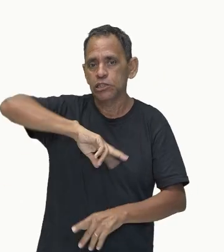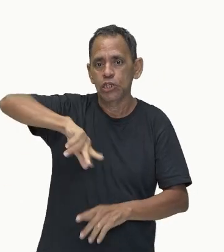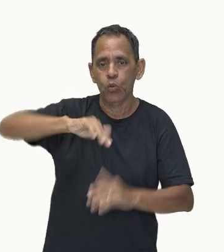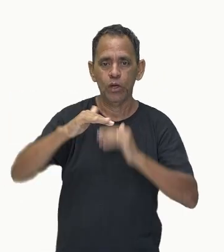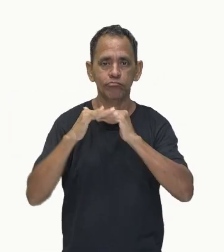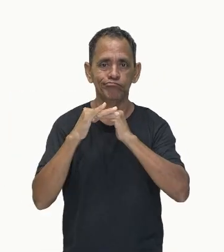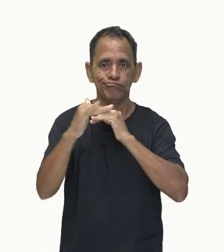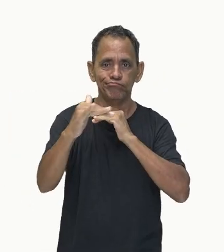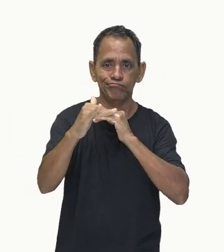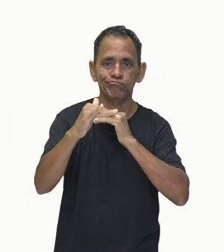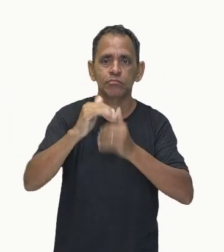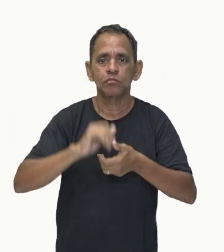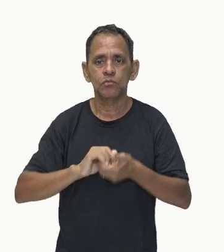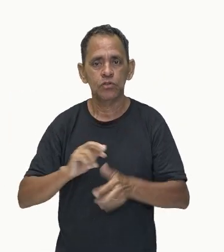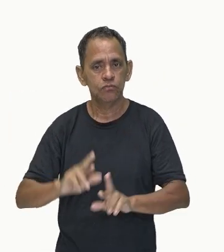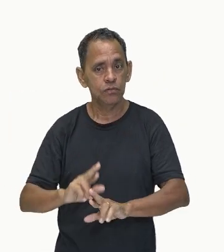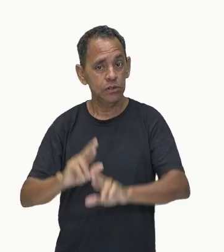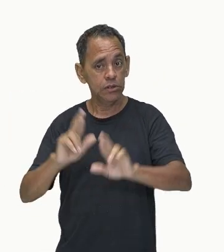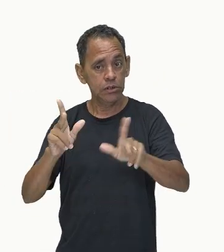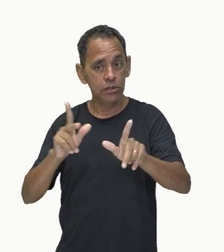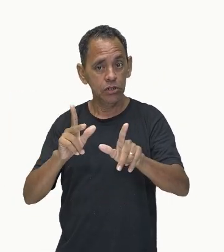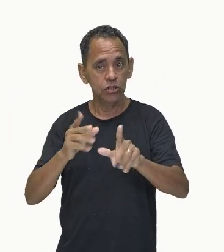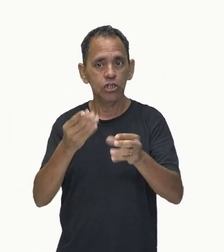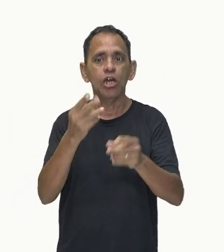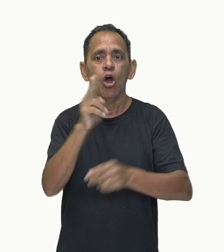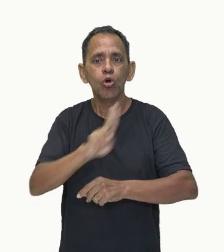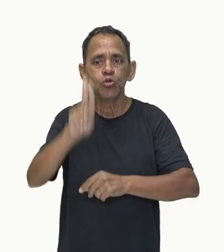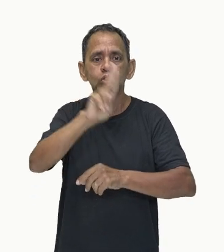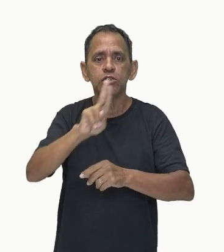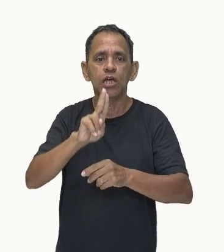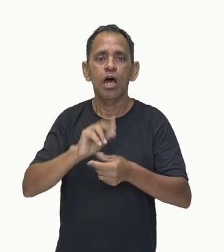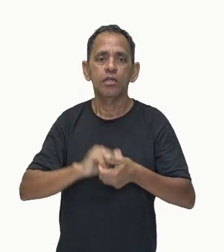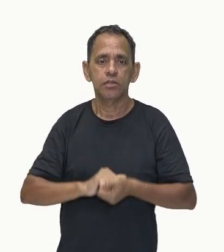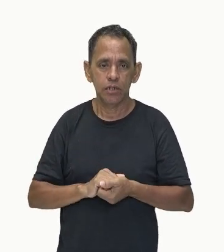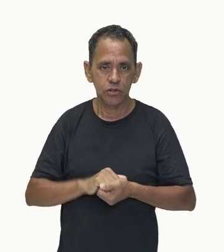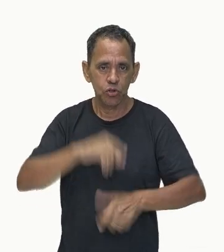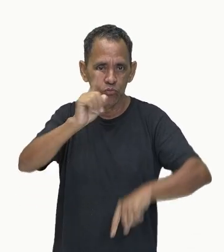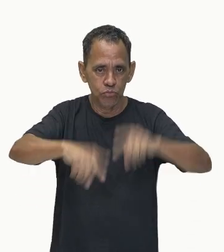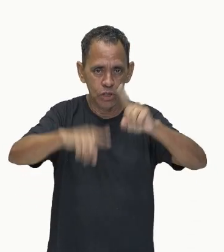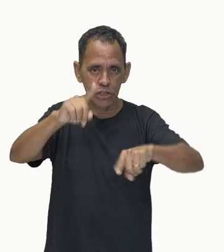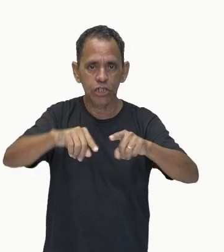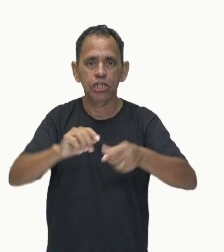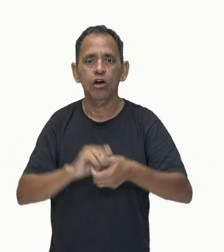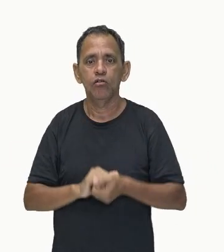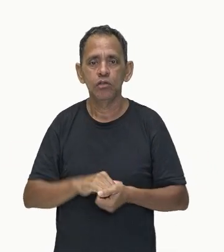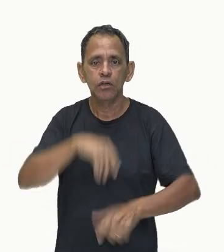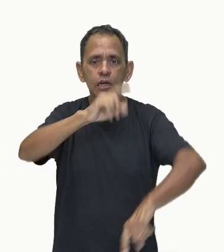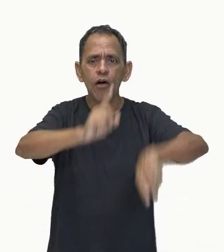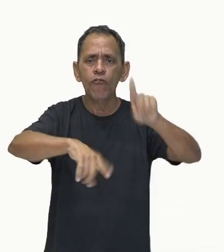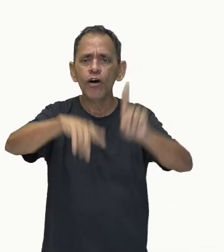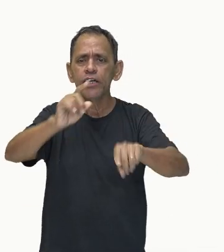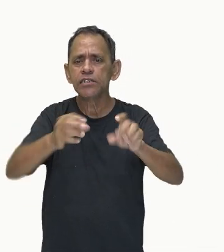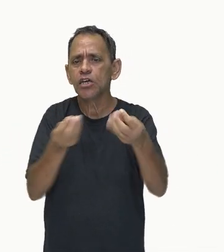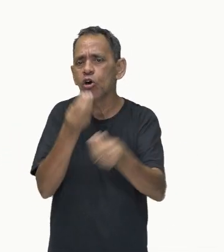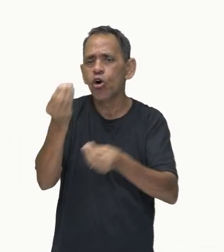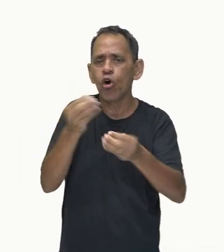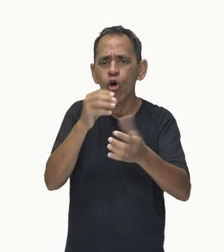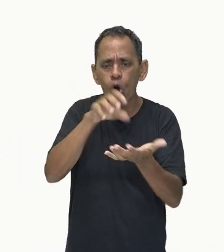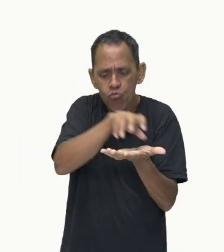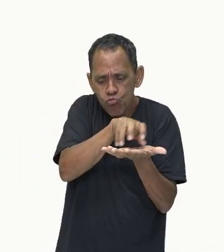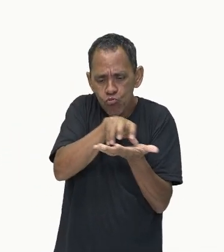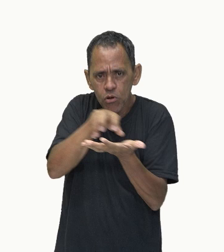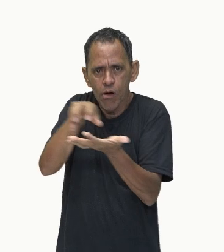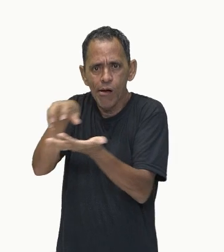seguir. Aqui eu tenho o gráfico da força em newtons pela distância em metros. E aí veja como é que foi